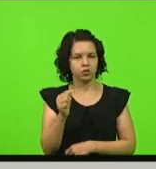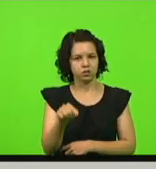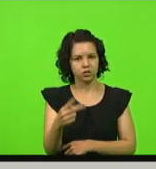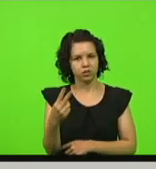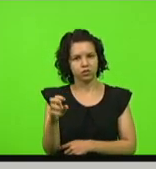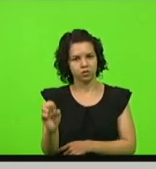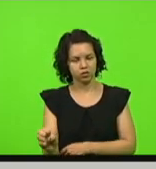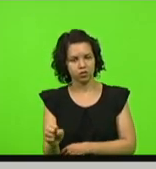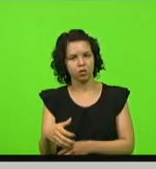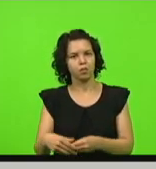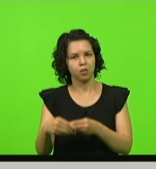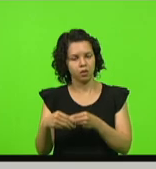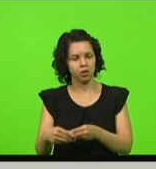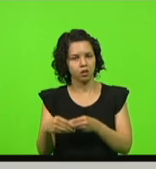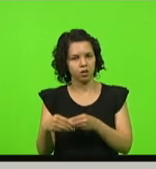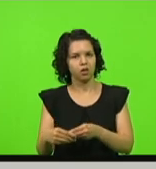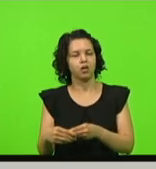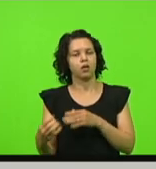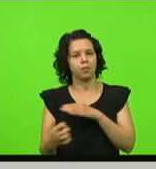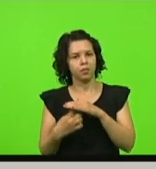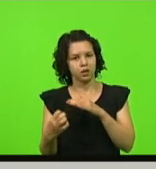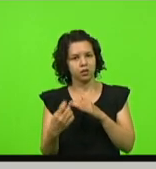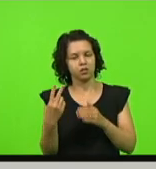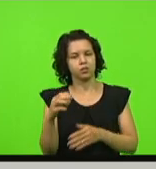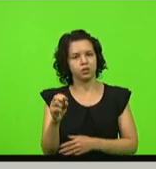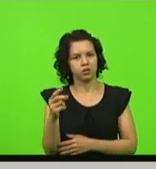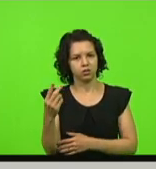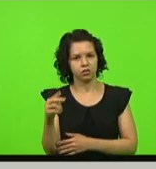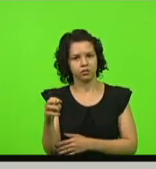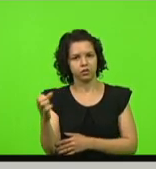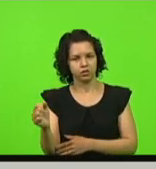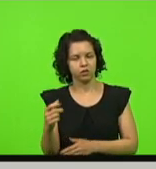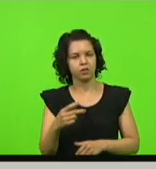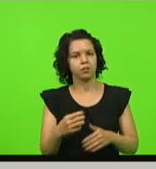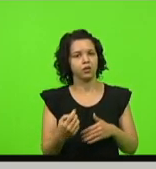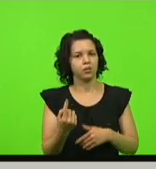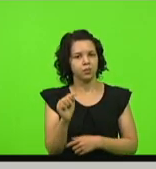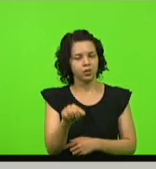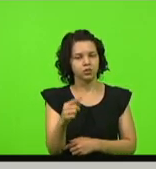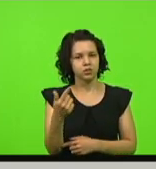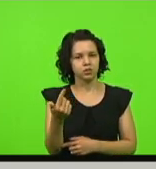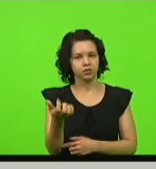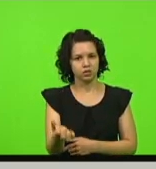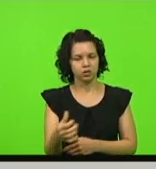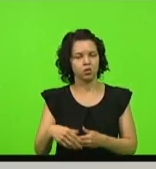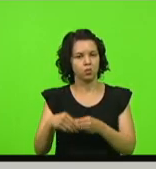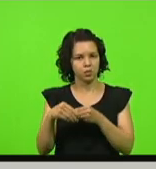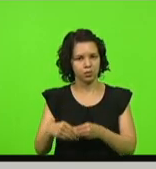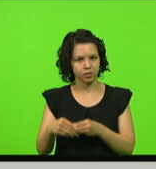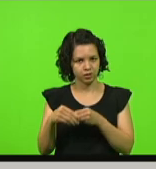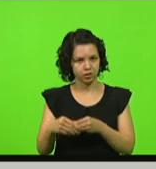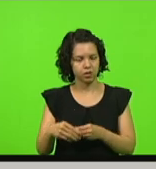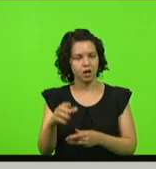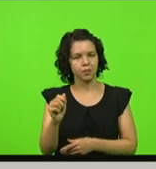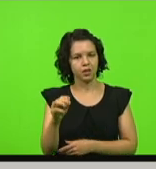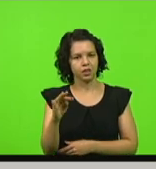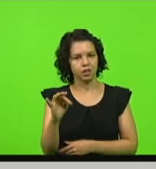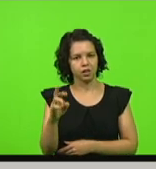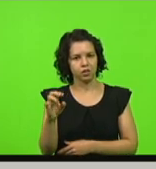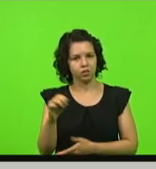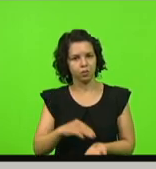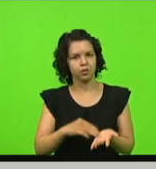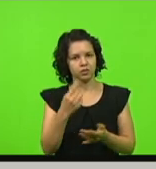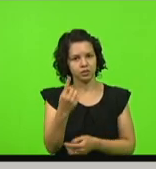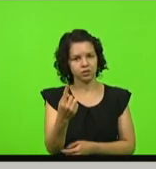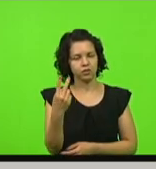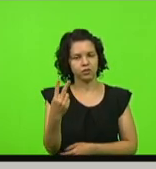empresa Piveta Injeção Diesel. Moção 1126, autor deputado Mauro de Nadal, cumprimentando a empresa Habiteto. Moção